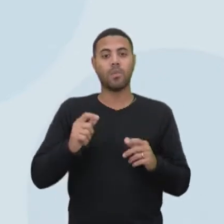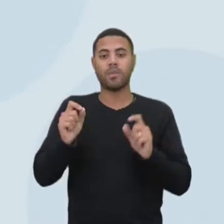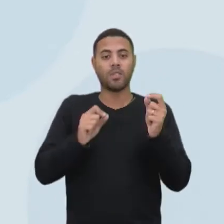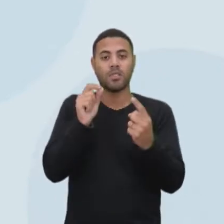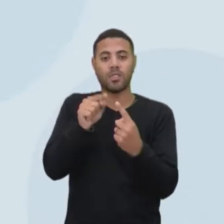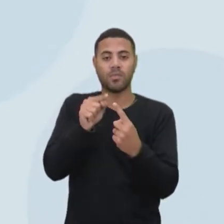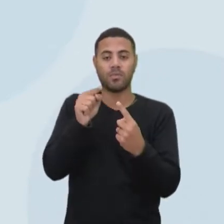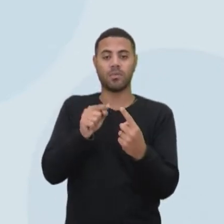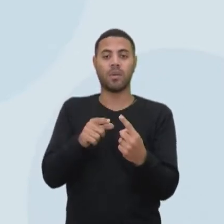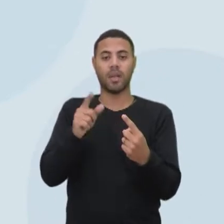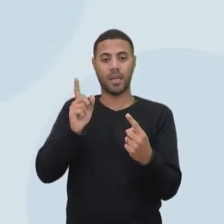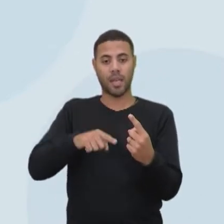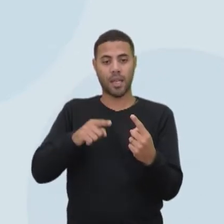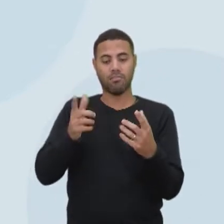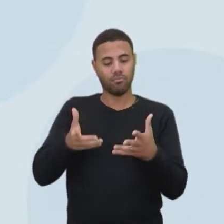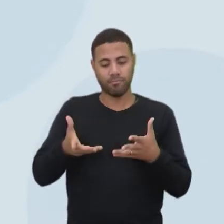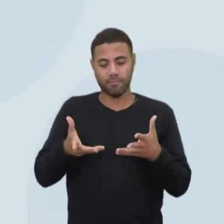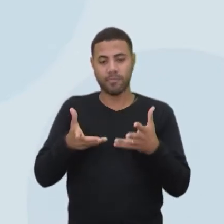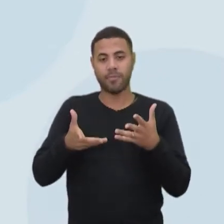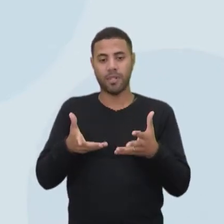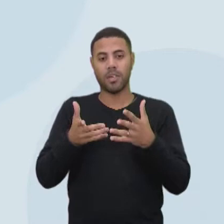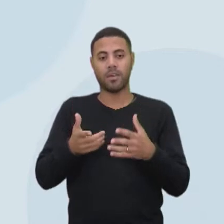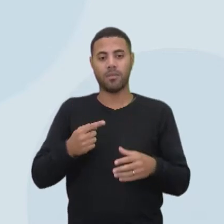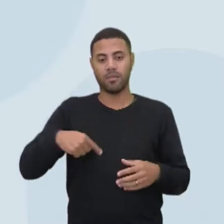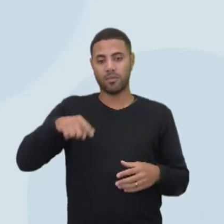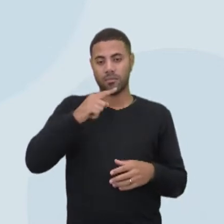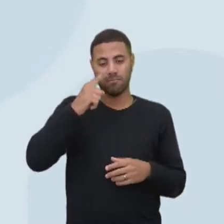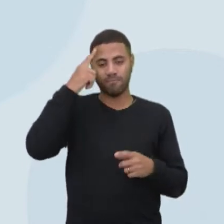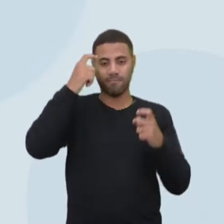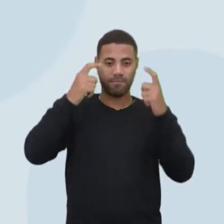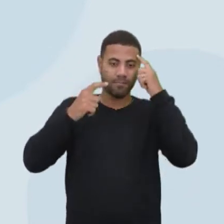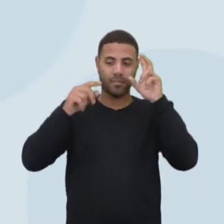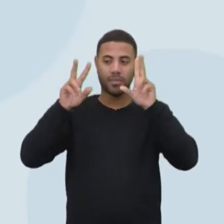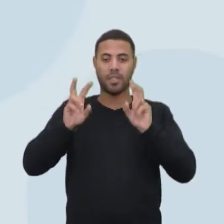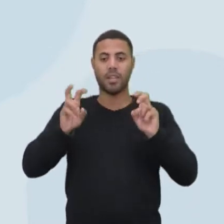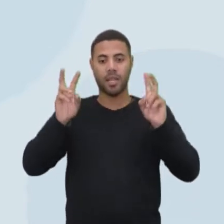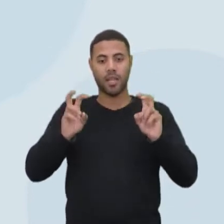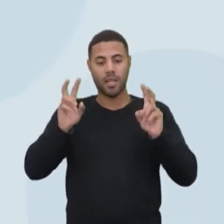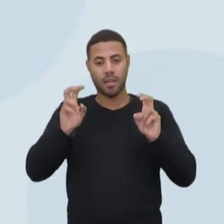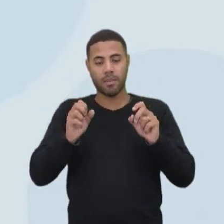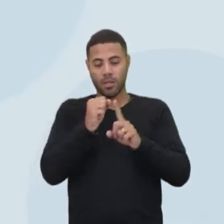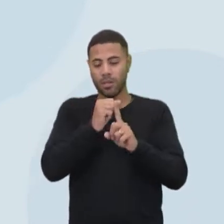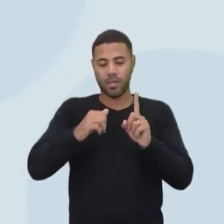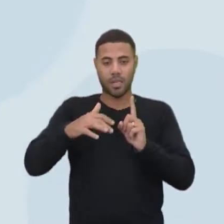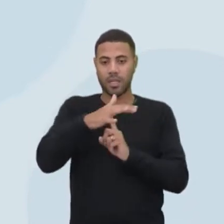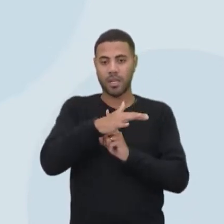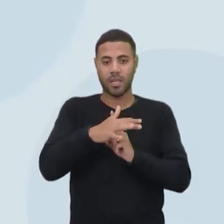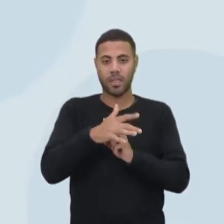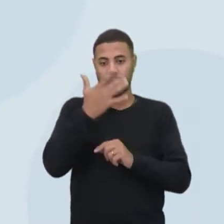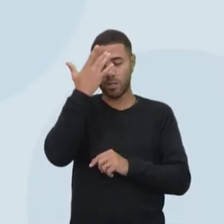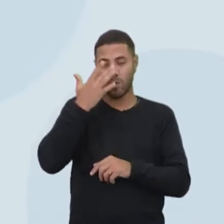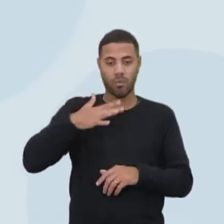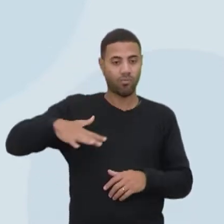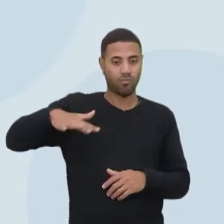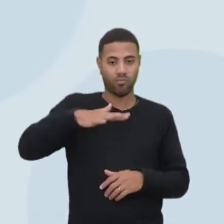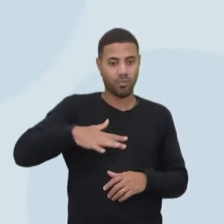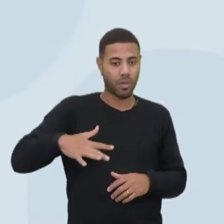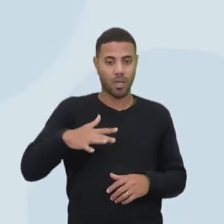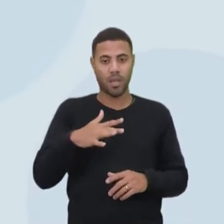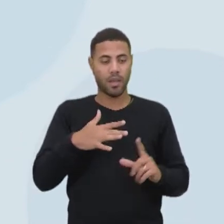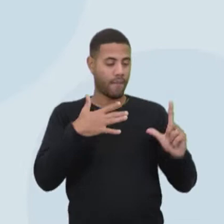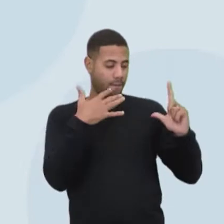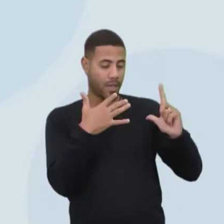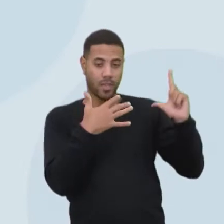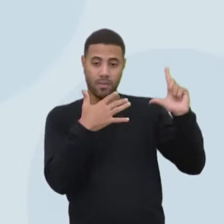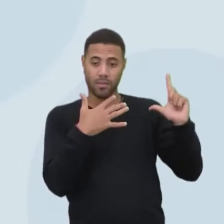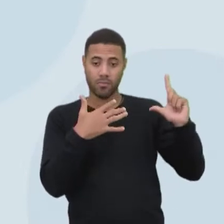é fomentar a criticidade dos leitores diante de assuntos relacionados à sociedade. Então, se o leitor ele está ali acompanhando